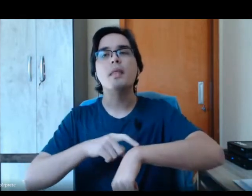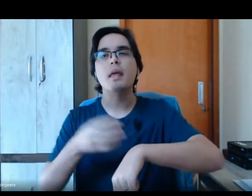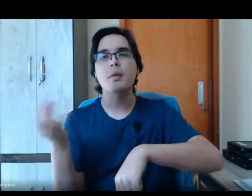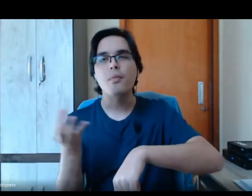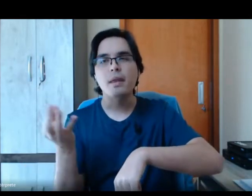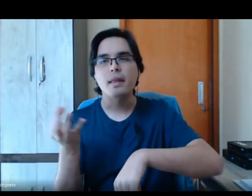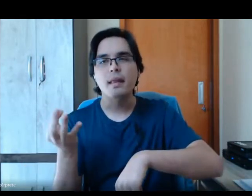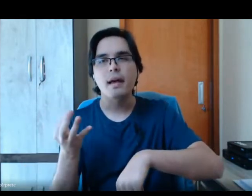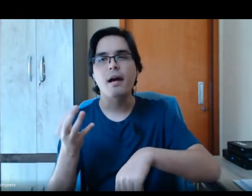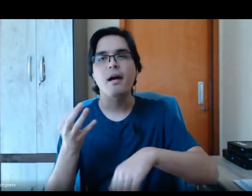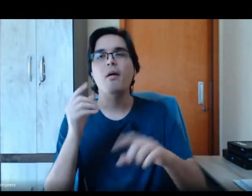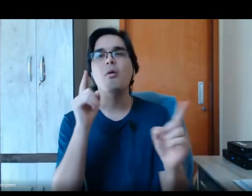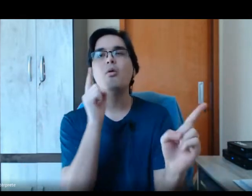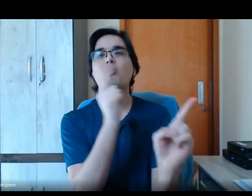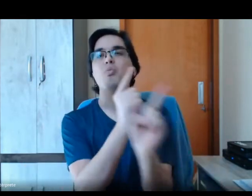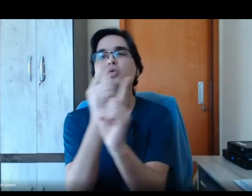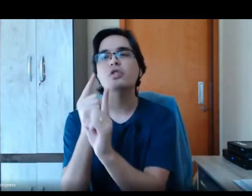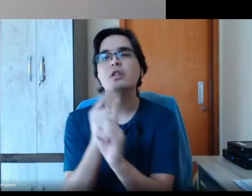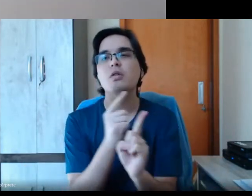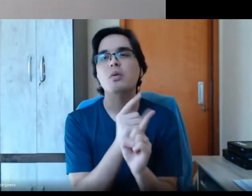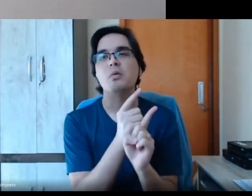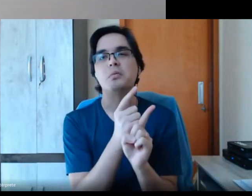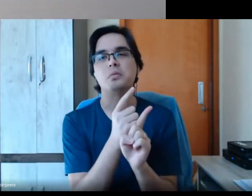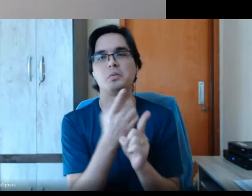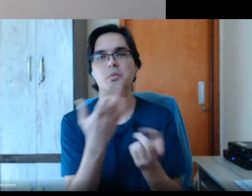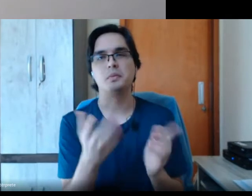depois, começaram as inscrições. Tá.